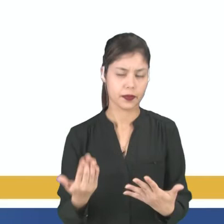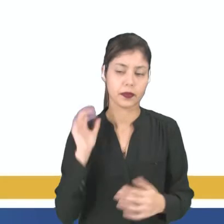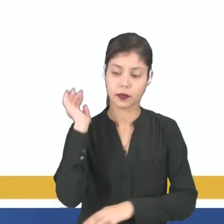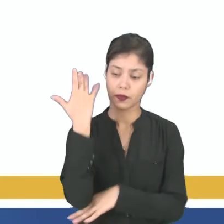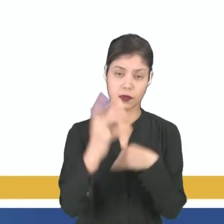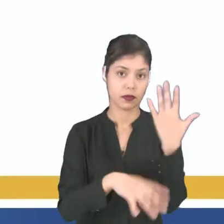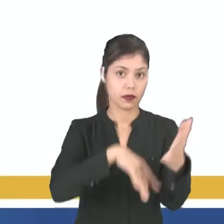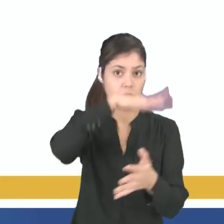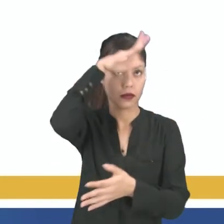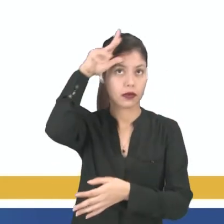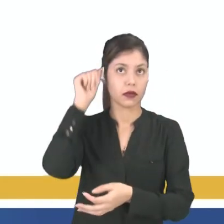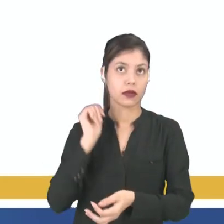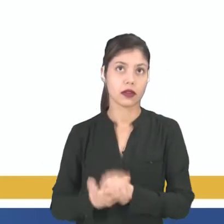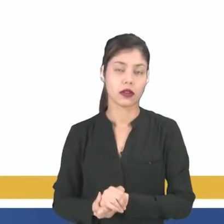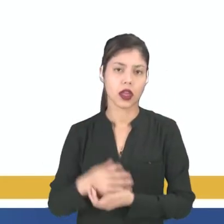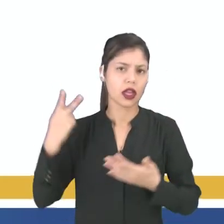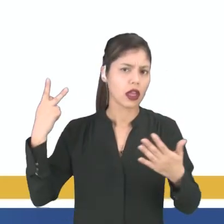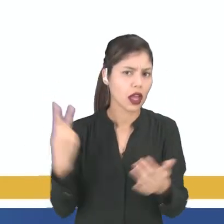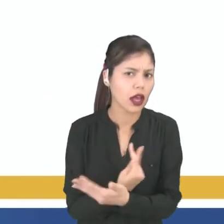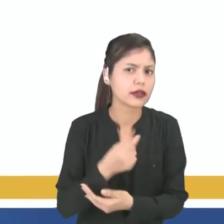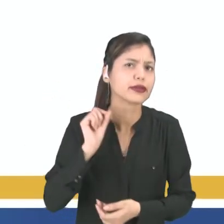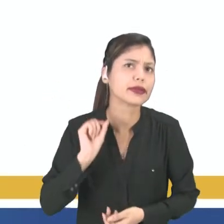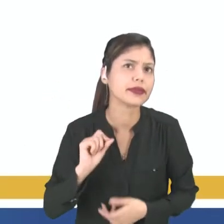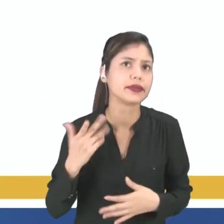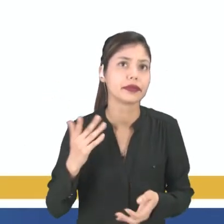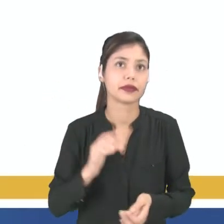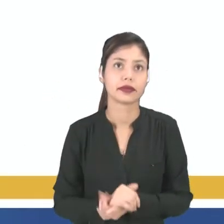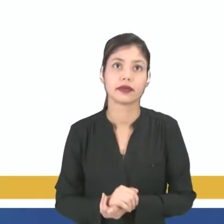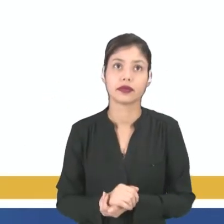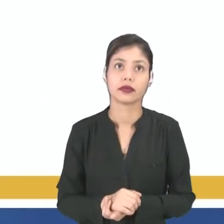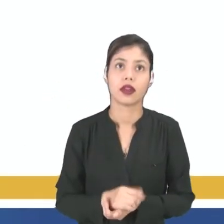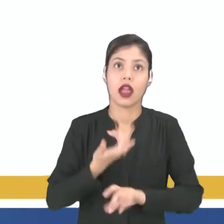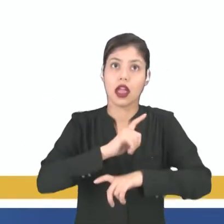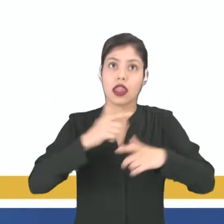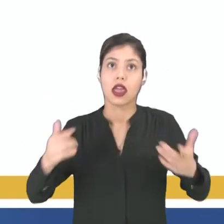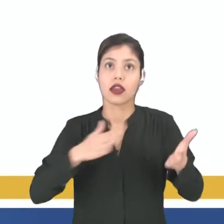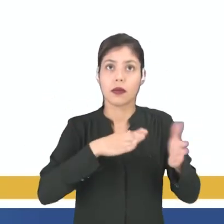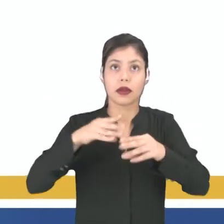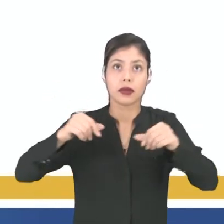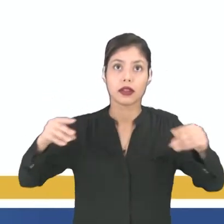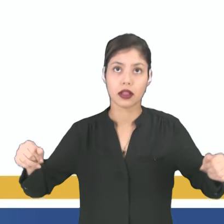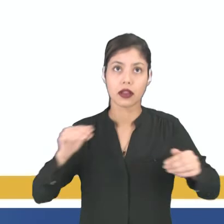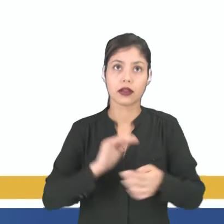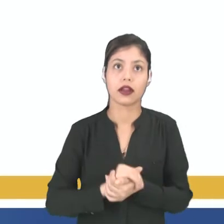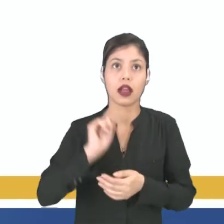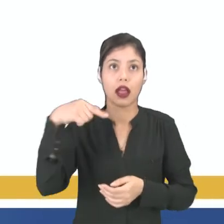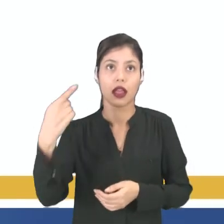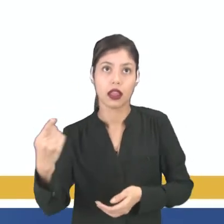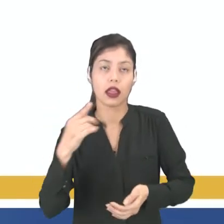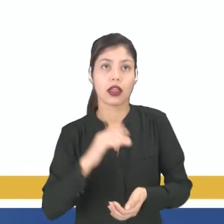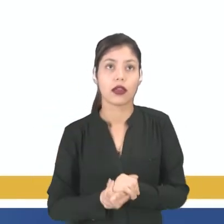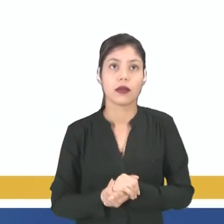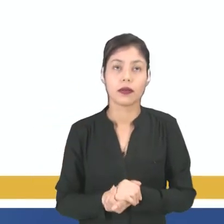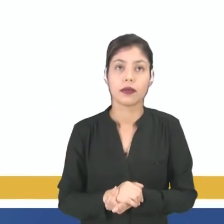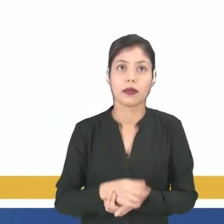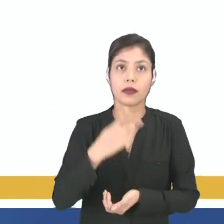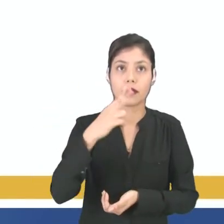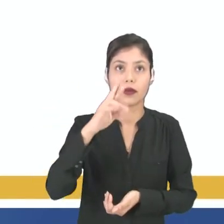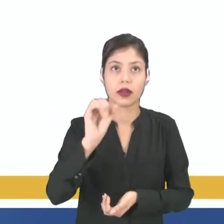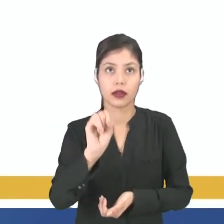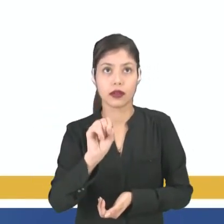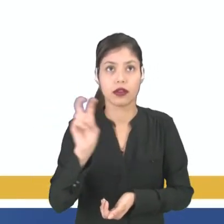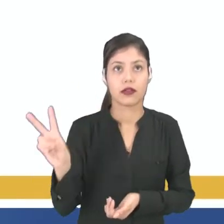relação à floresta amazônica, é incorreto afirmar: A. Ocupa grande parte do território brasileiro, além de parte de países como